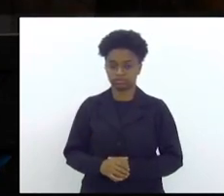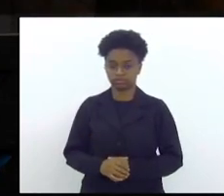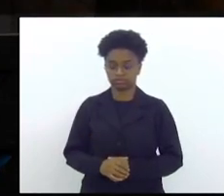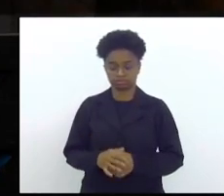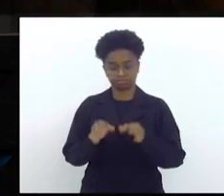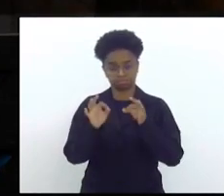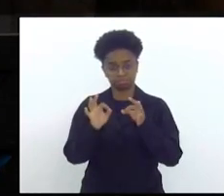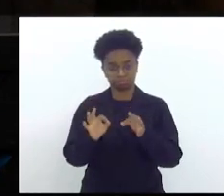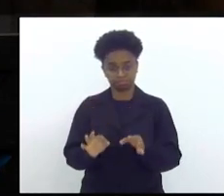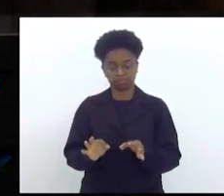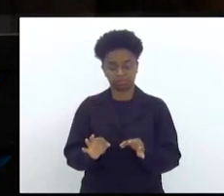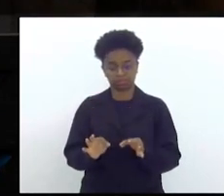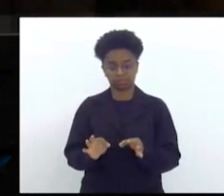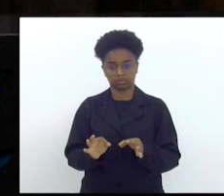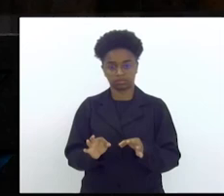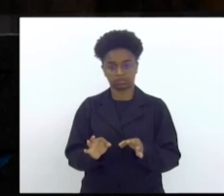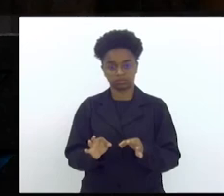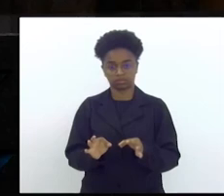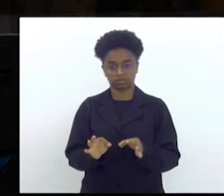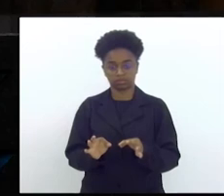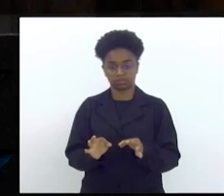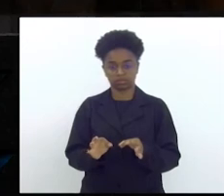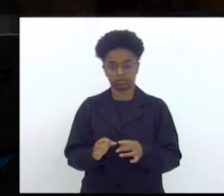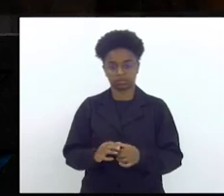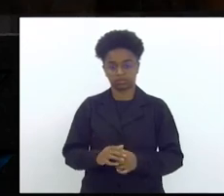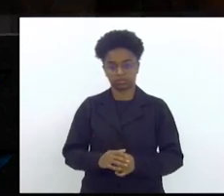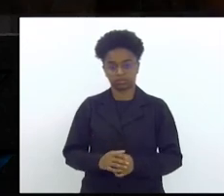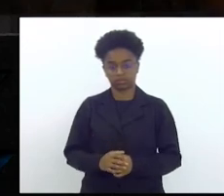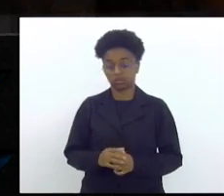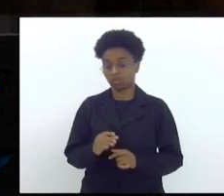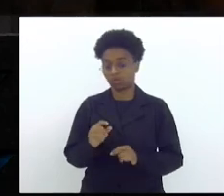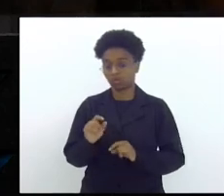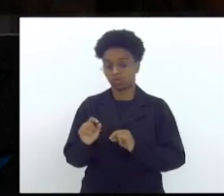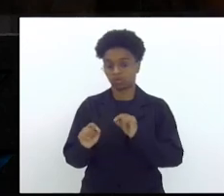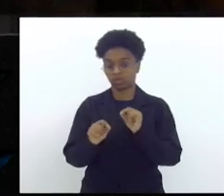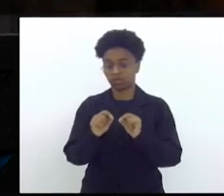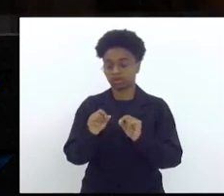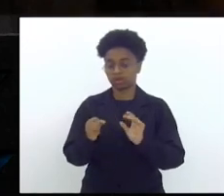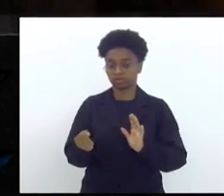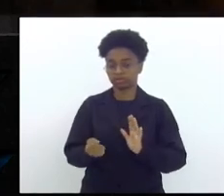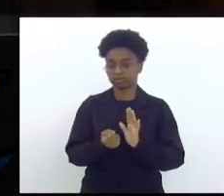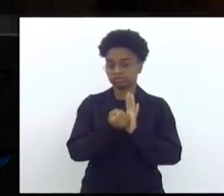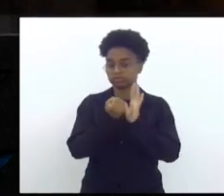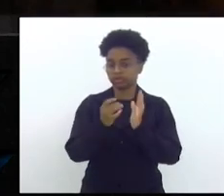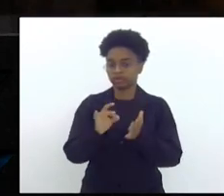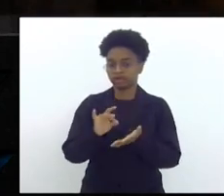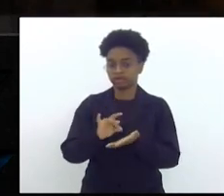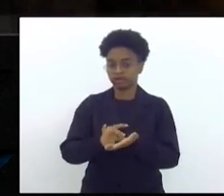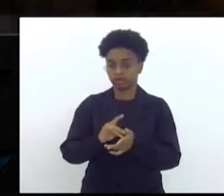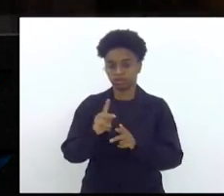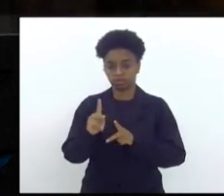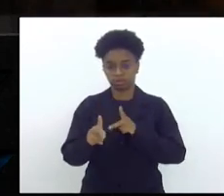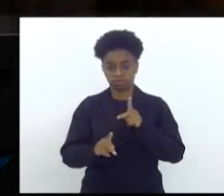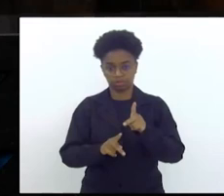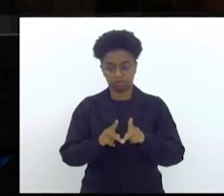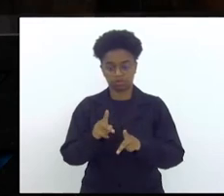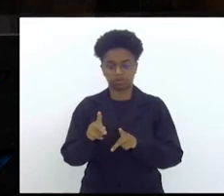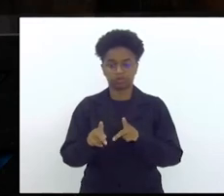correto daquilo que simbolizou de fato para a população